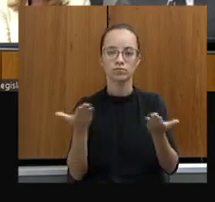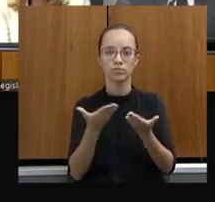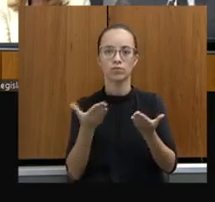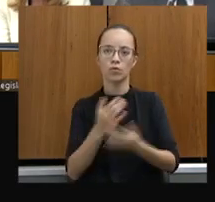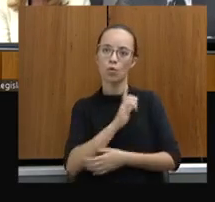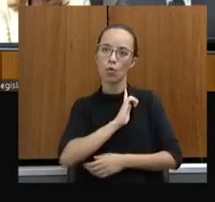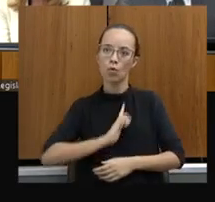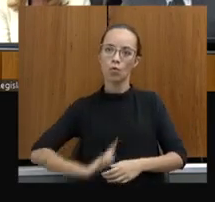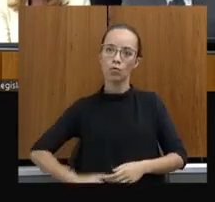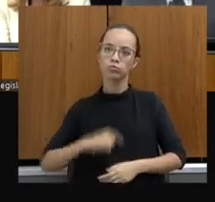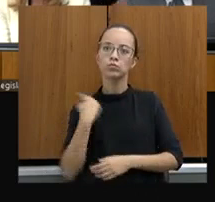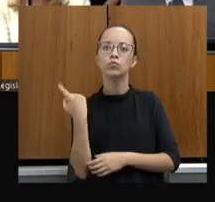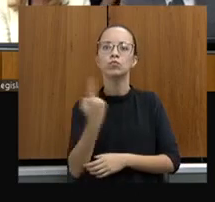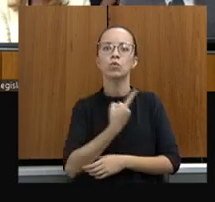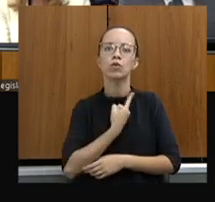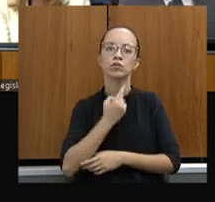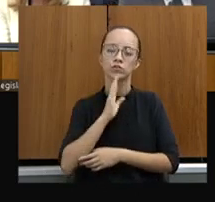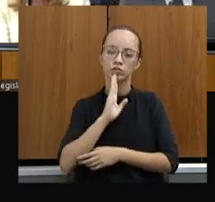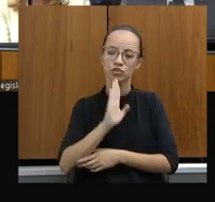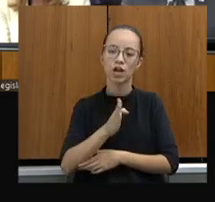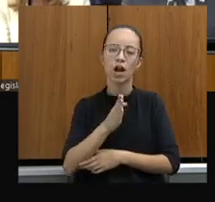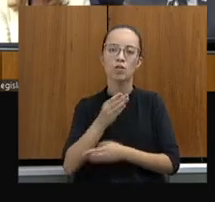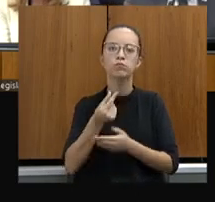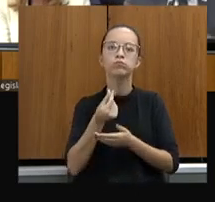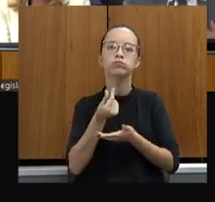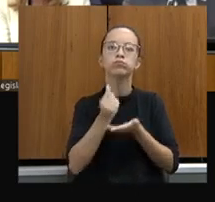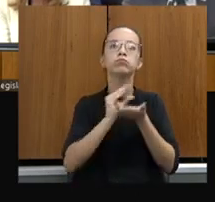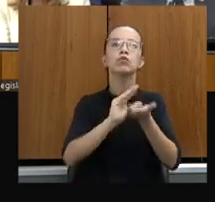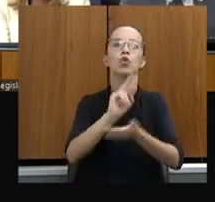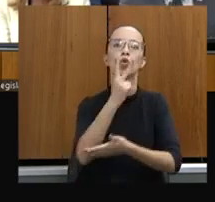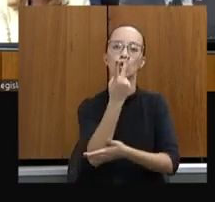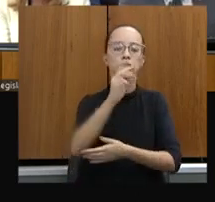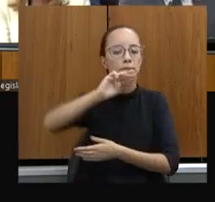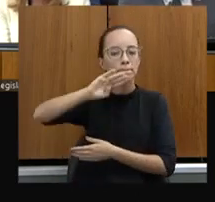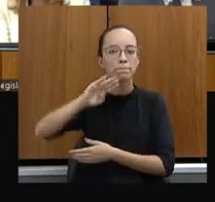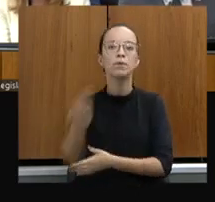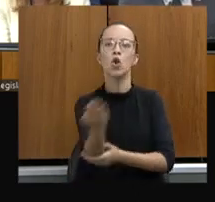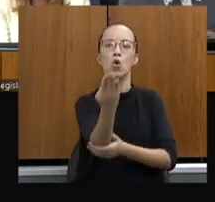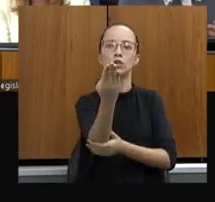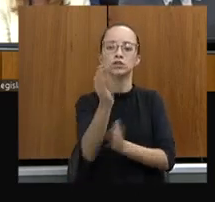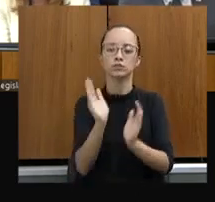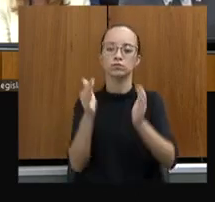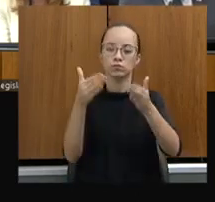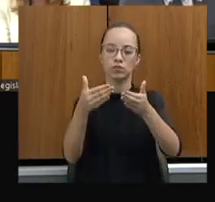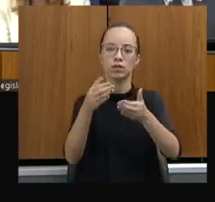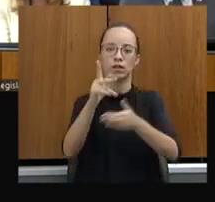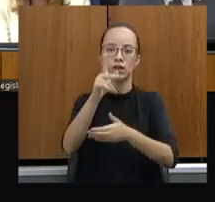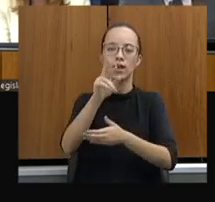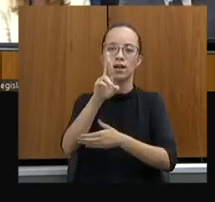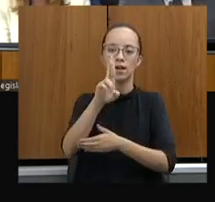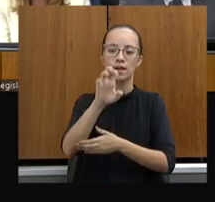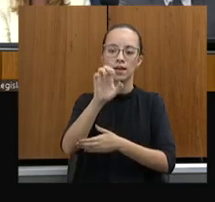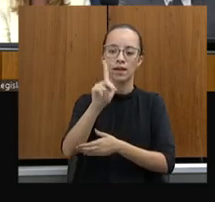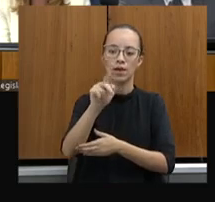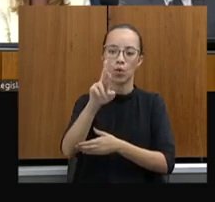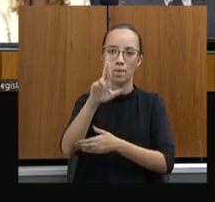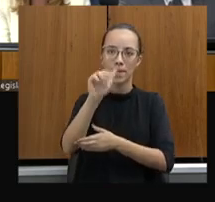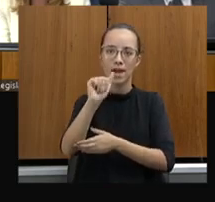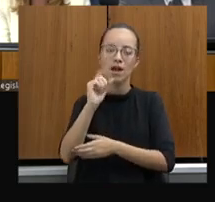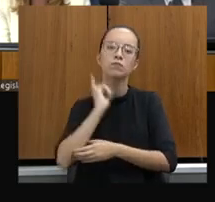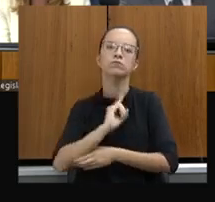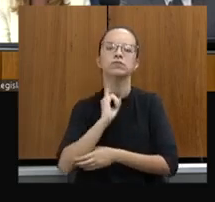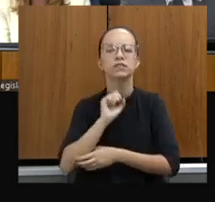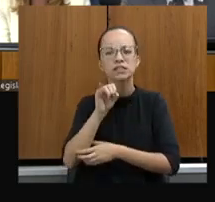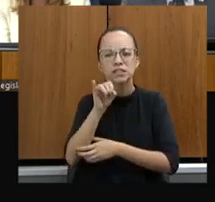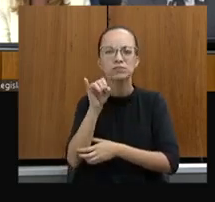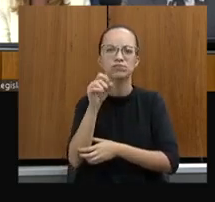nosso governo nós já colocamos mais de Dois Bilhões de reais de investimentos no recupera Minas e no provias é se